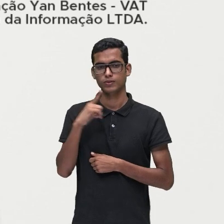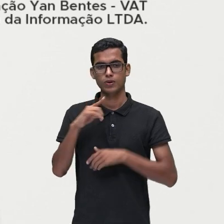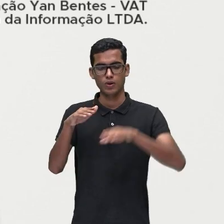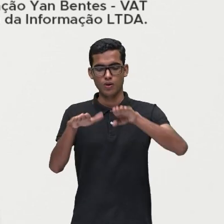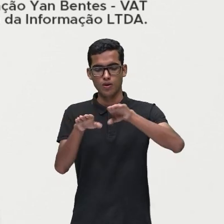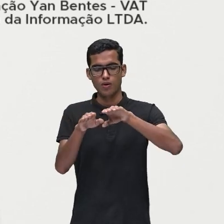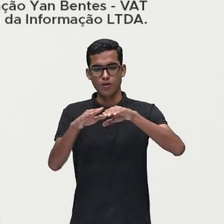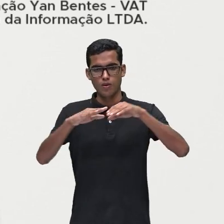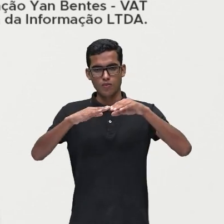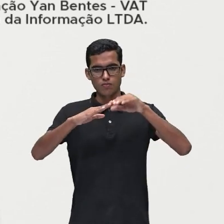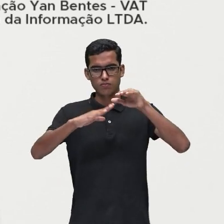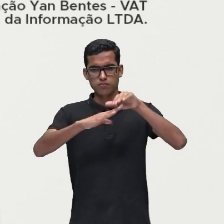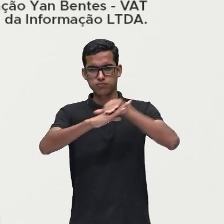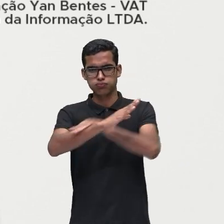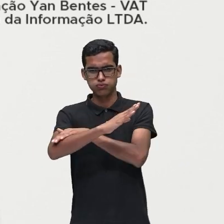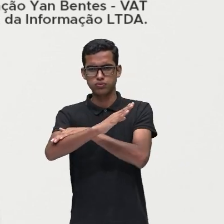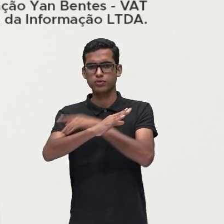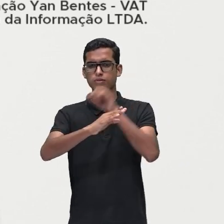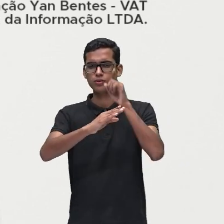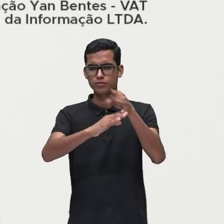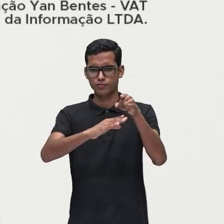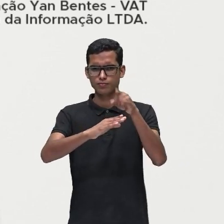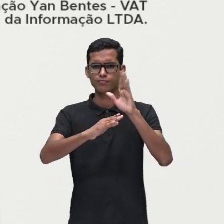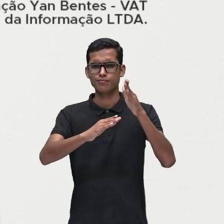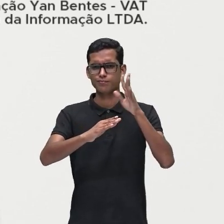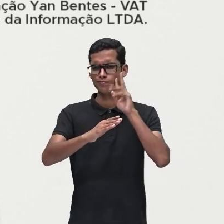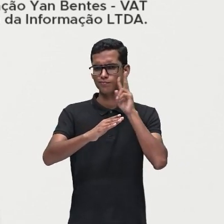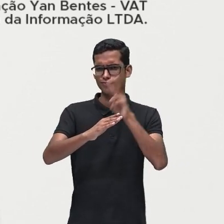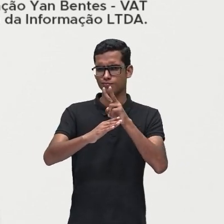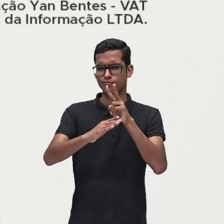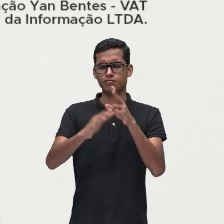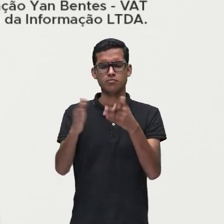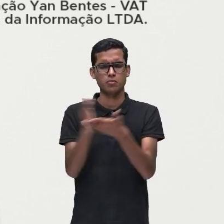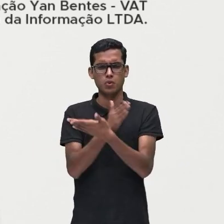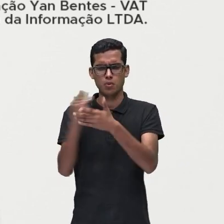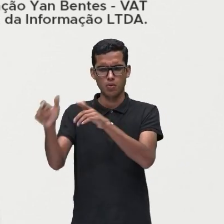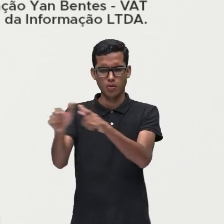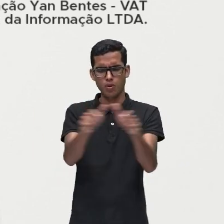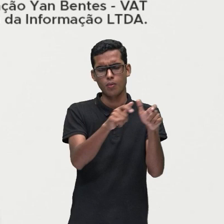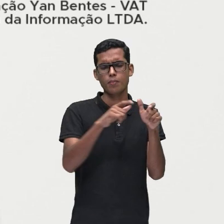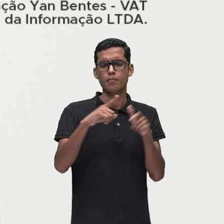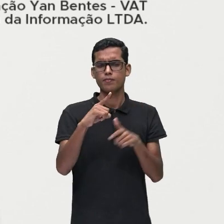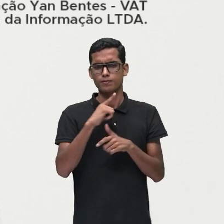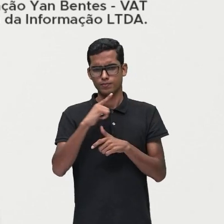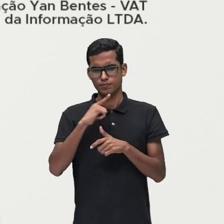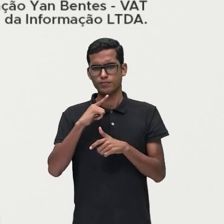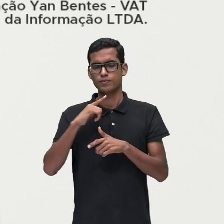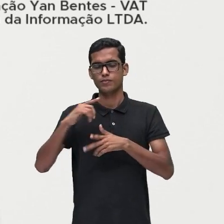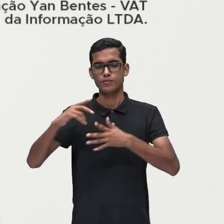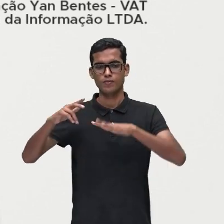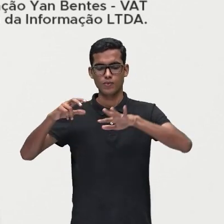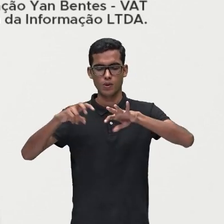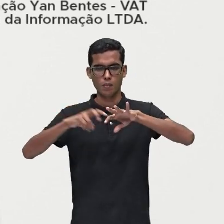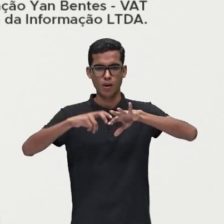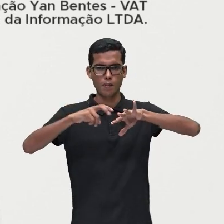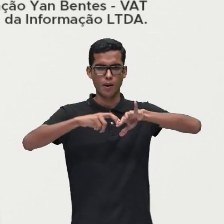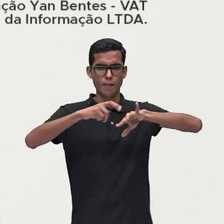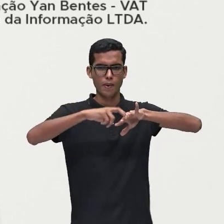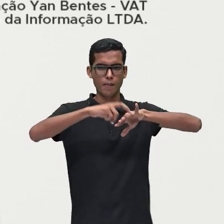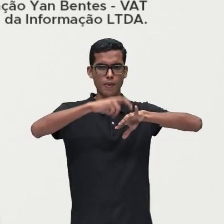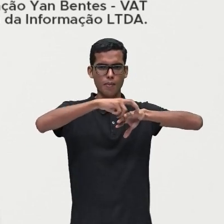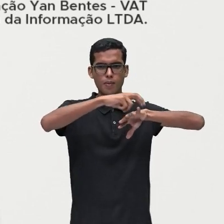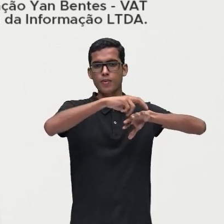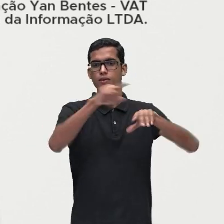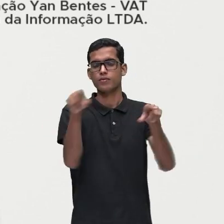com certeza vocês já passaram por algumas, né? Em alguns locais você vai ter escada e vai ter a rampa, até